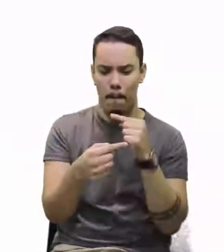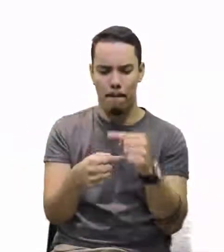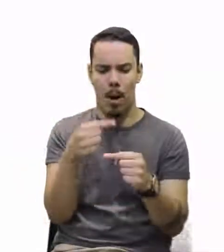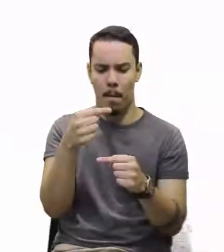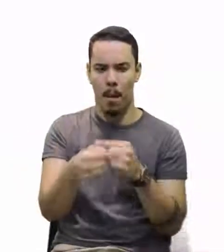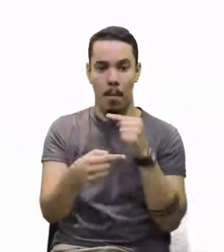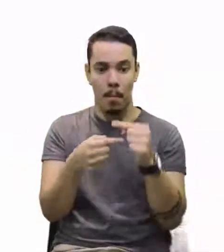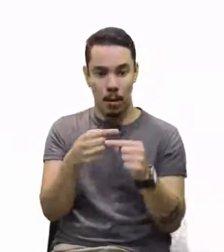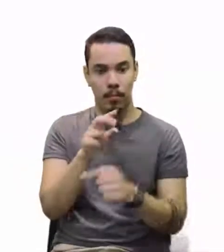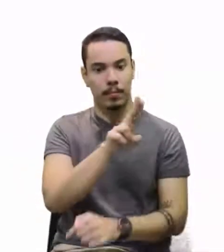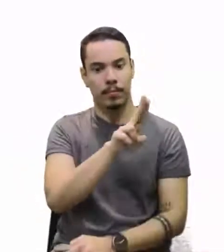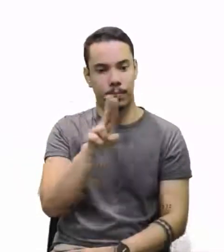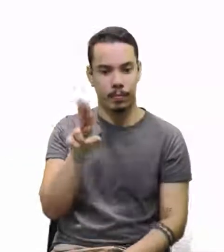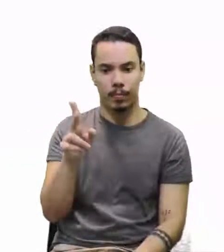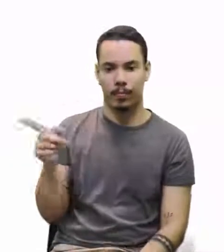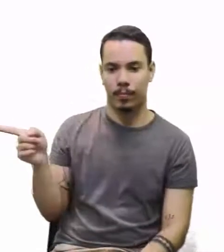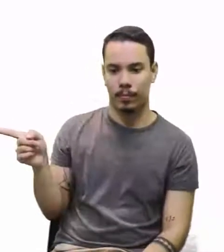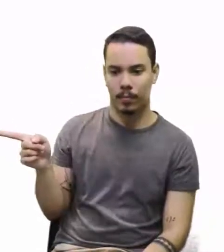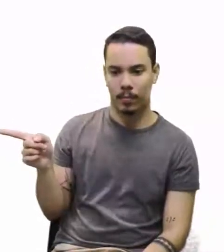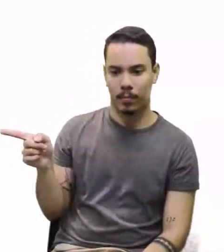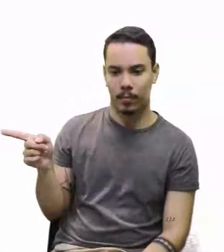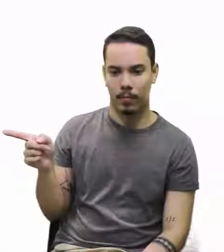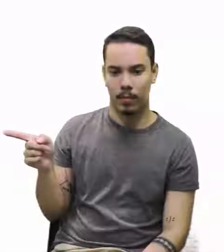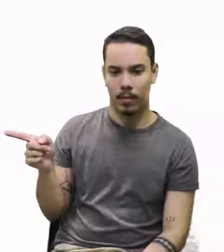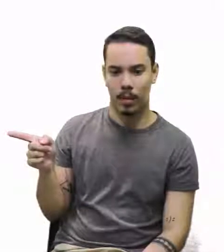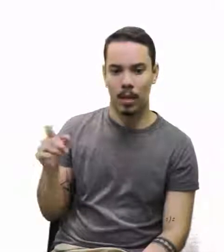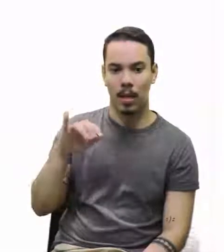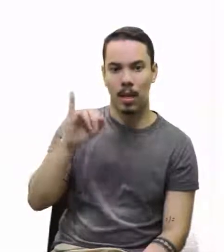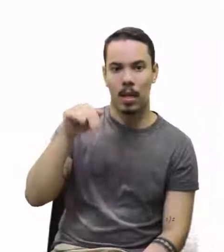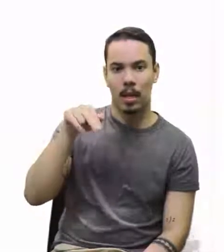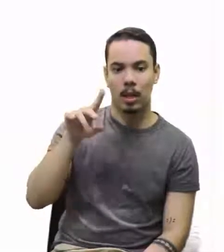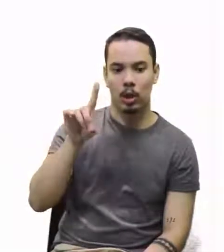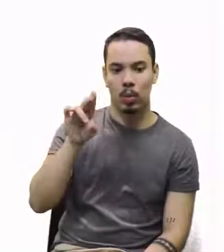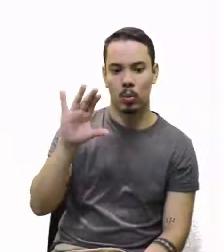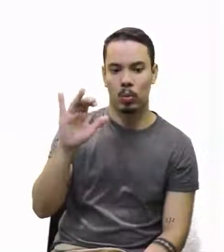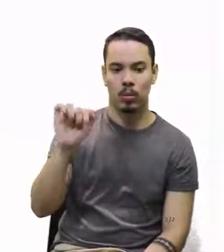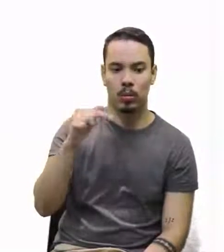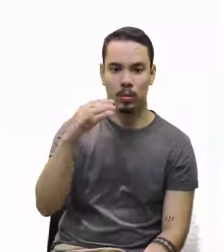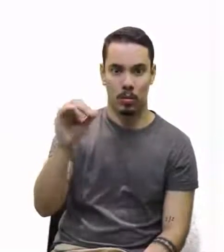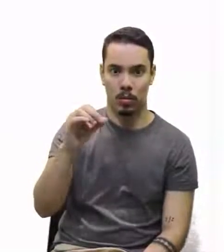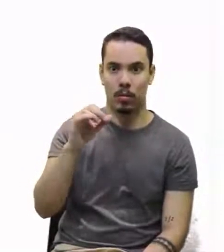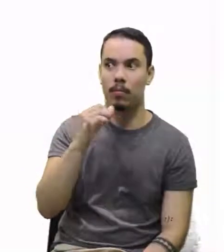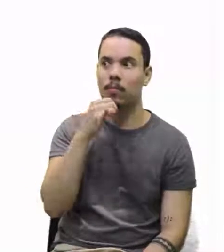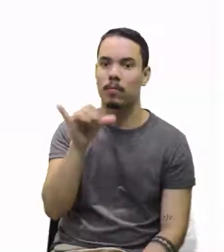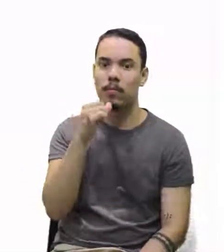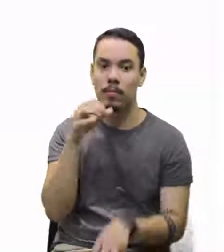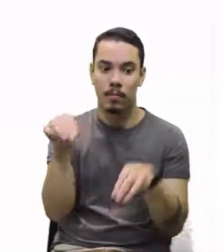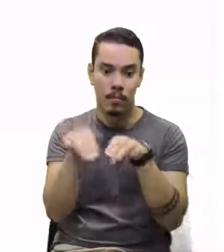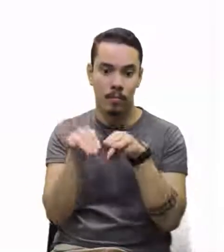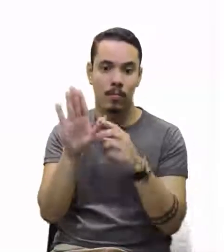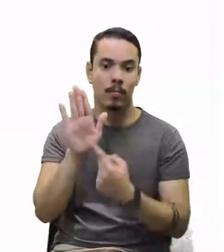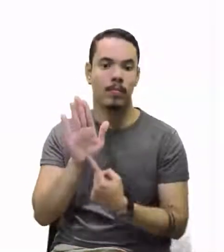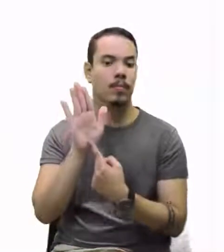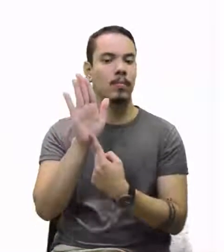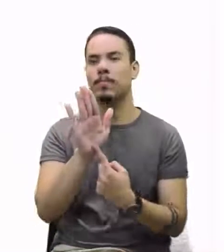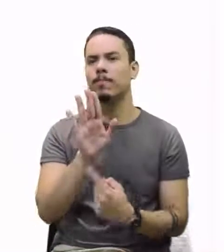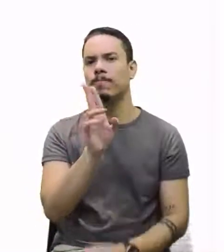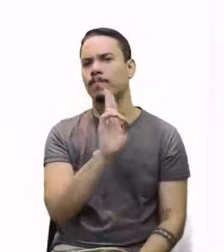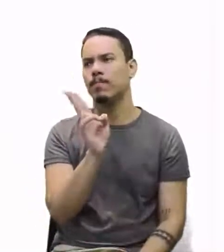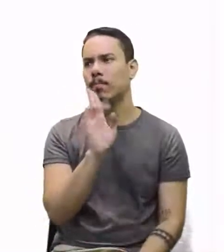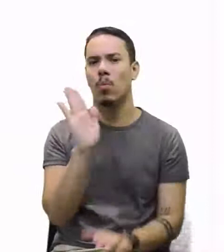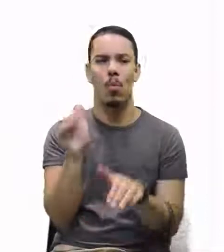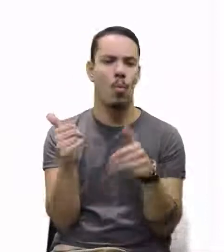de indução eletromagnética. E a corrente elétrica que aparece é